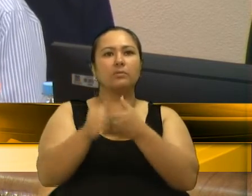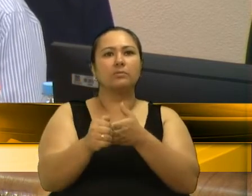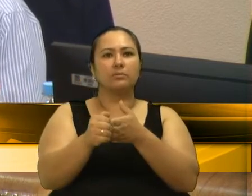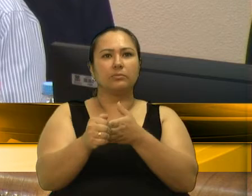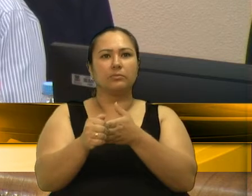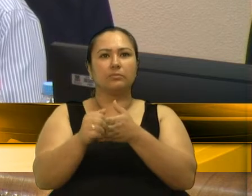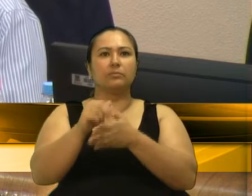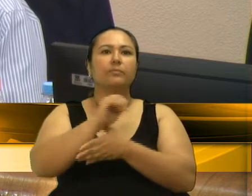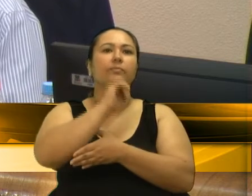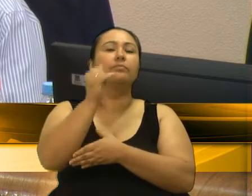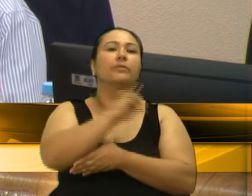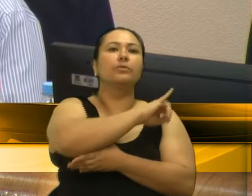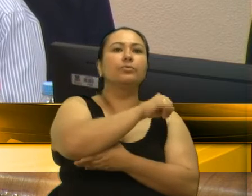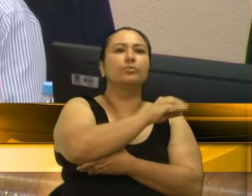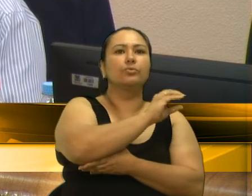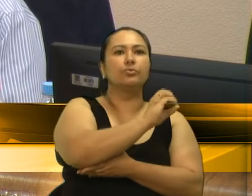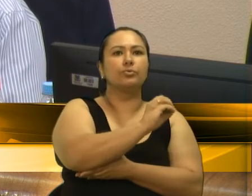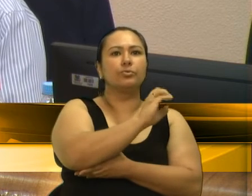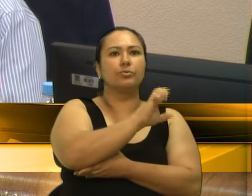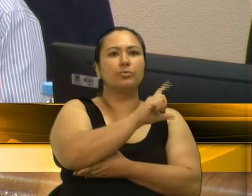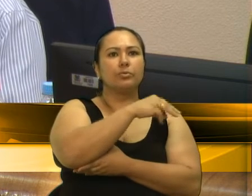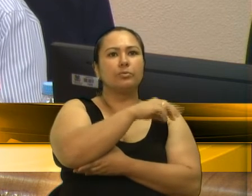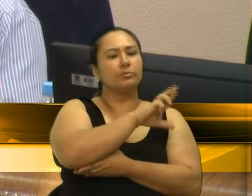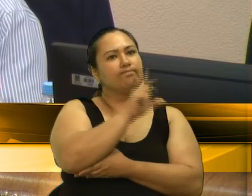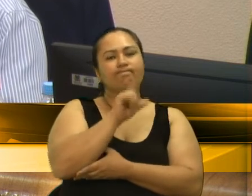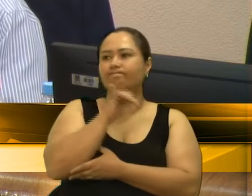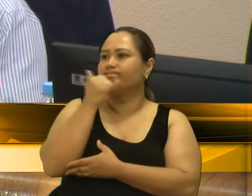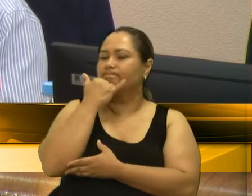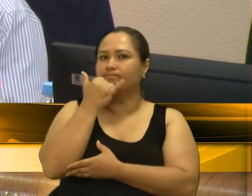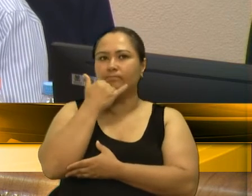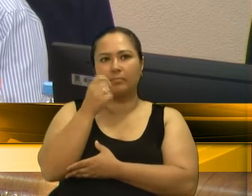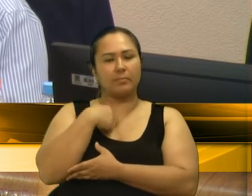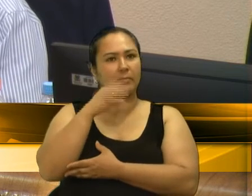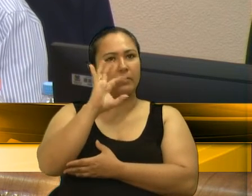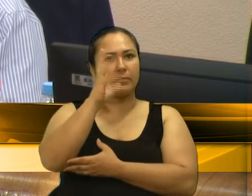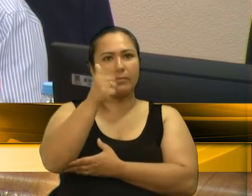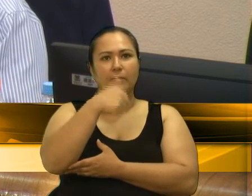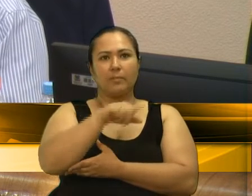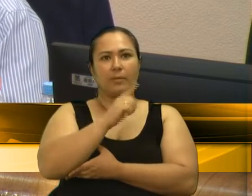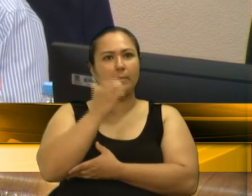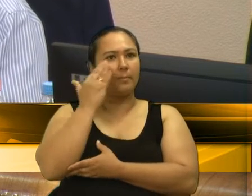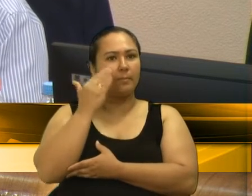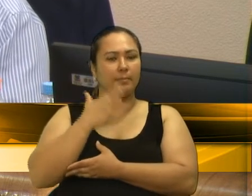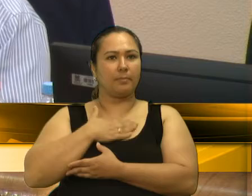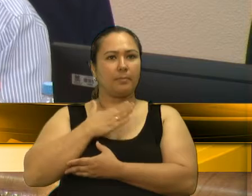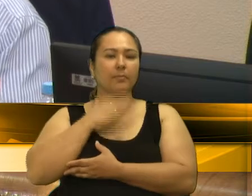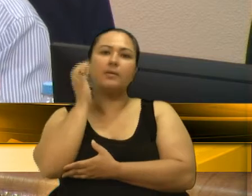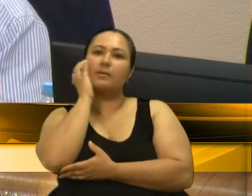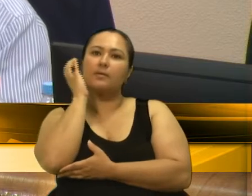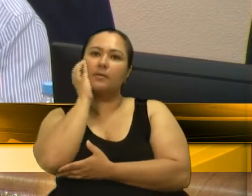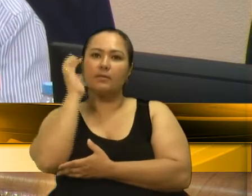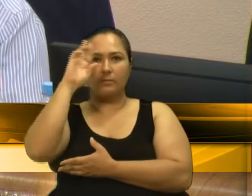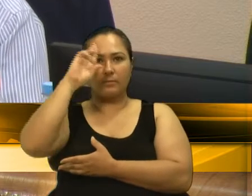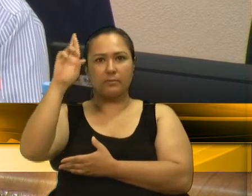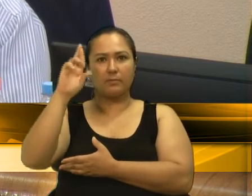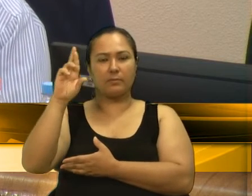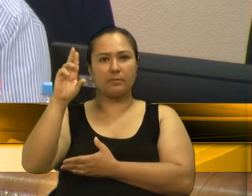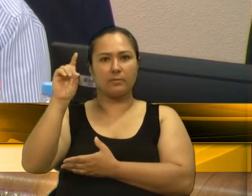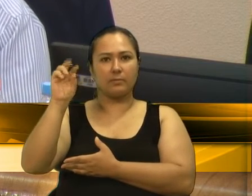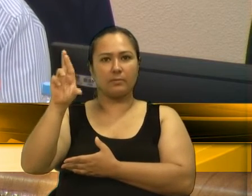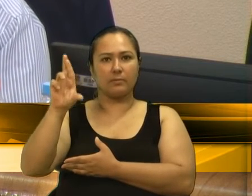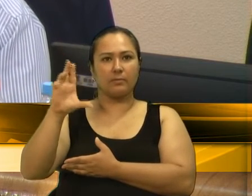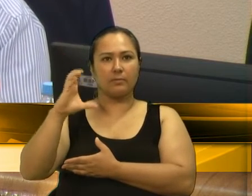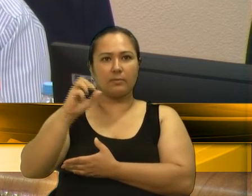Senhor Joelmir, quanto à decisão, desculpa, vereador, para mim, doutora Cássia, eu acho que a pergunta ainda não ficou bem clara.